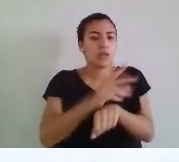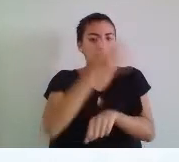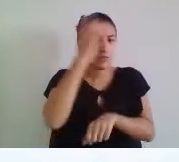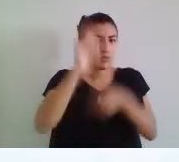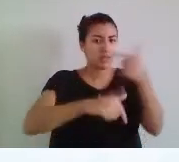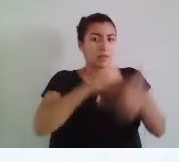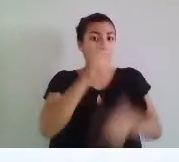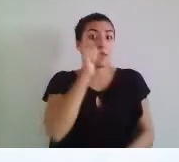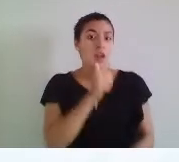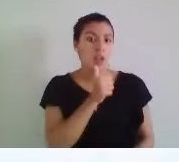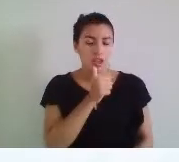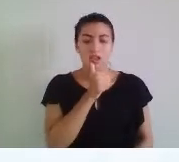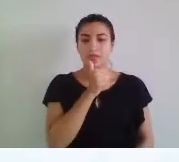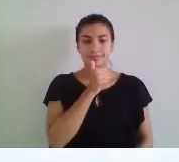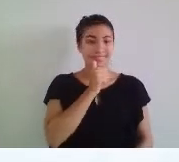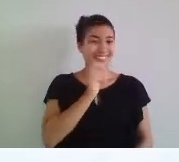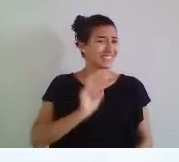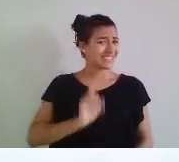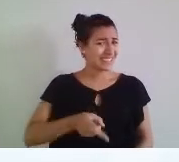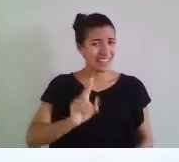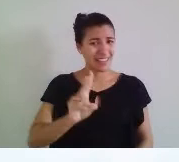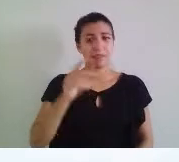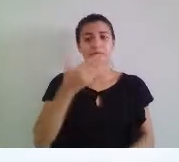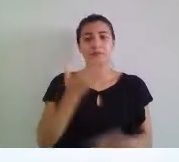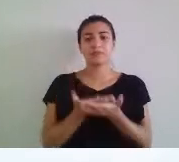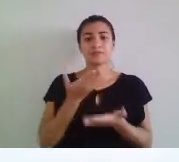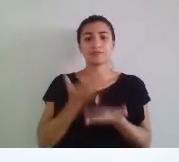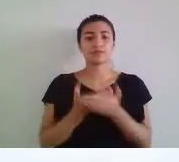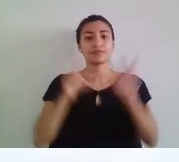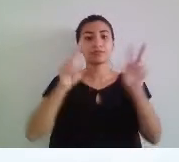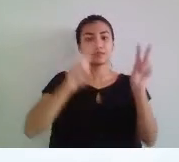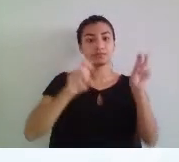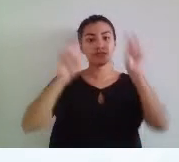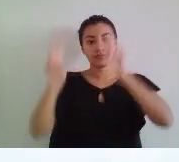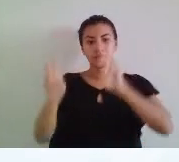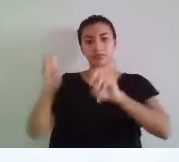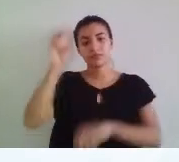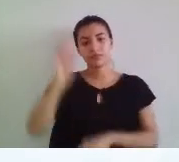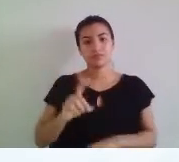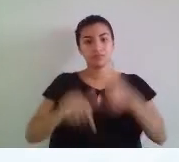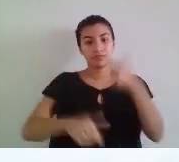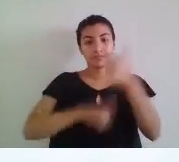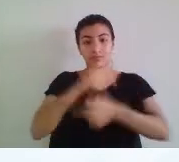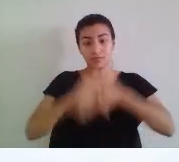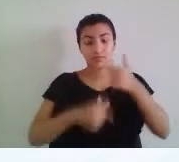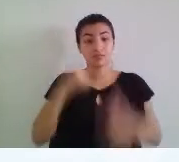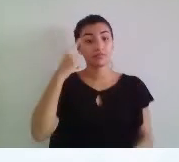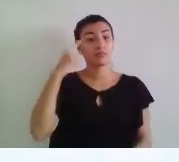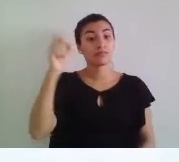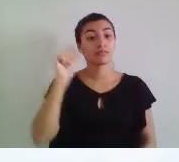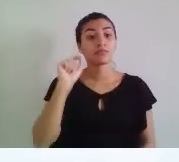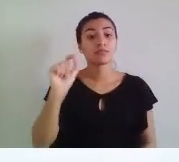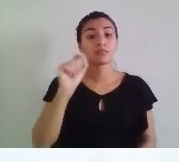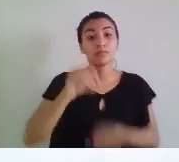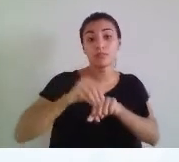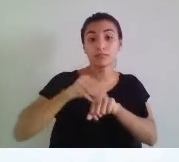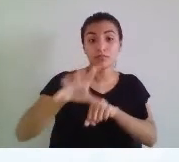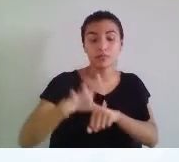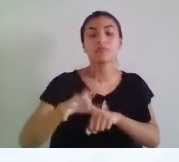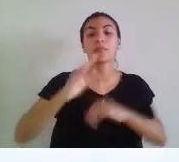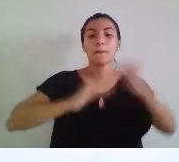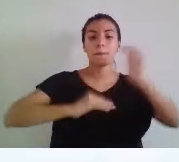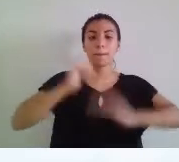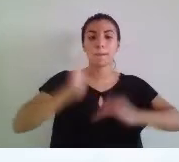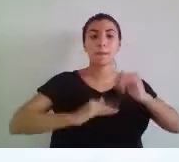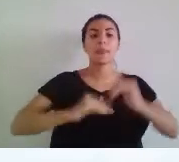da mulher. Sempre que eu for estudar os temas de direito do trabalho, a minha sugestão é que se aplique a teoria crítica do direito do